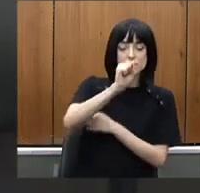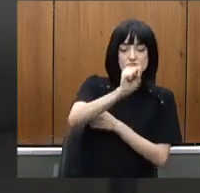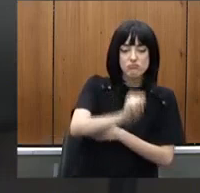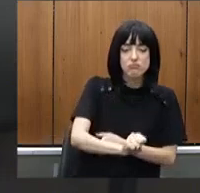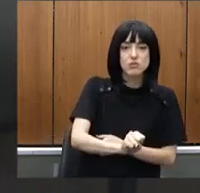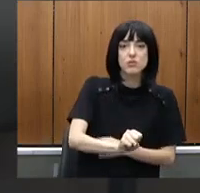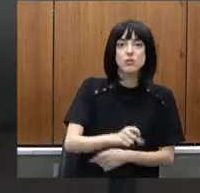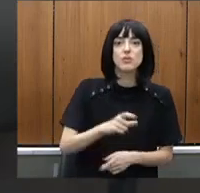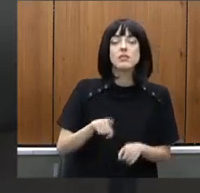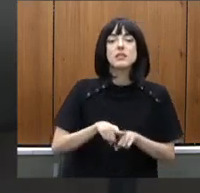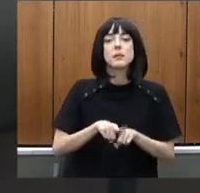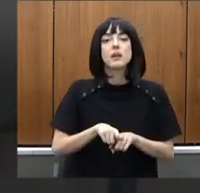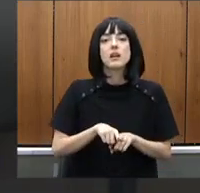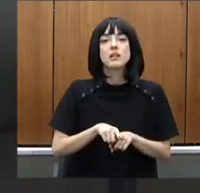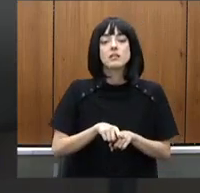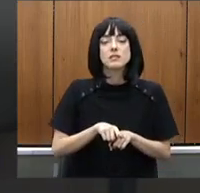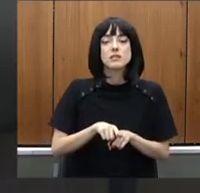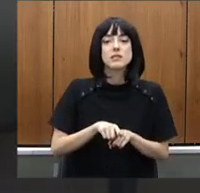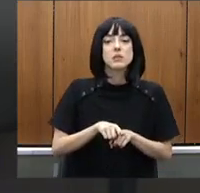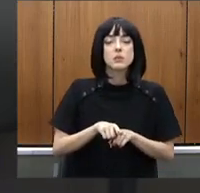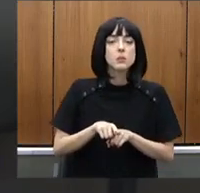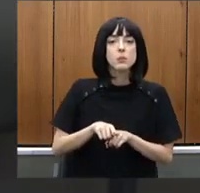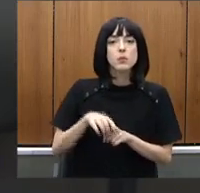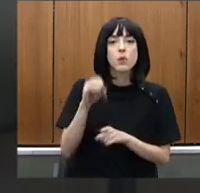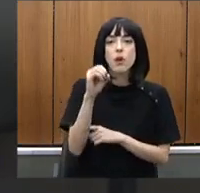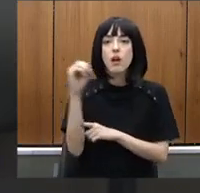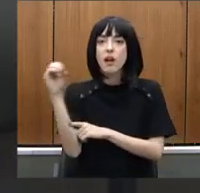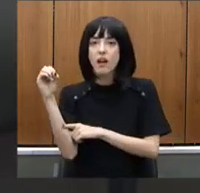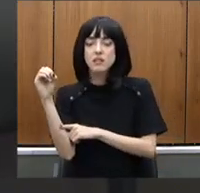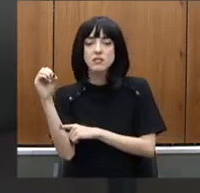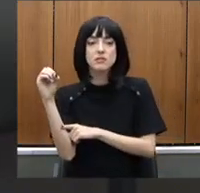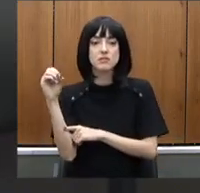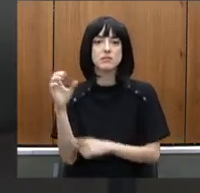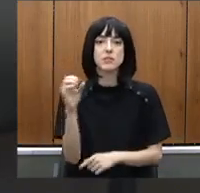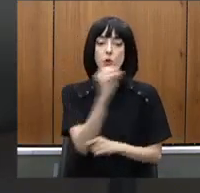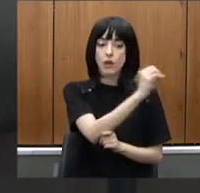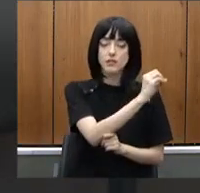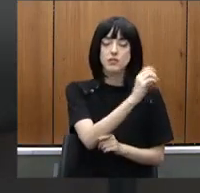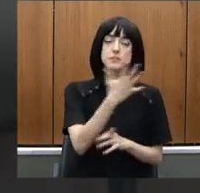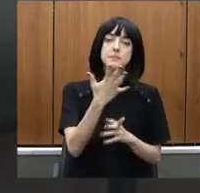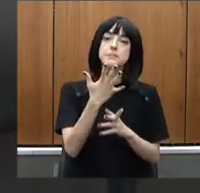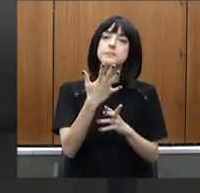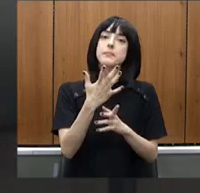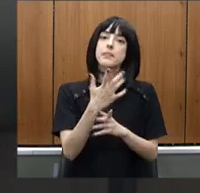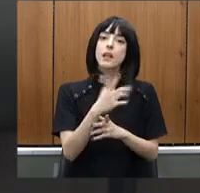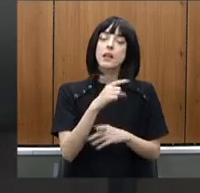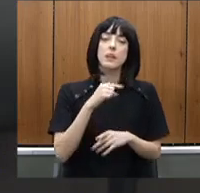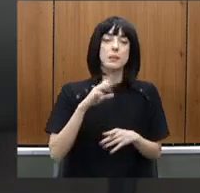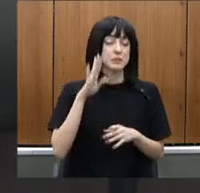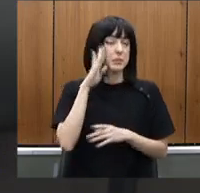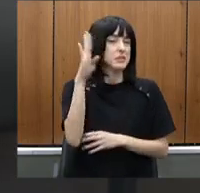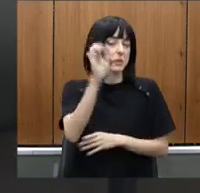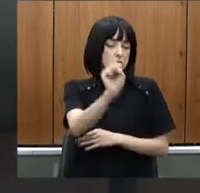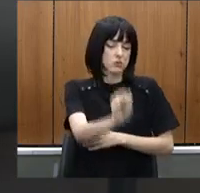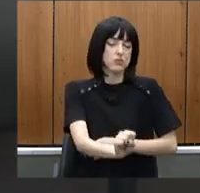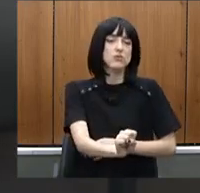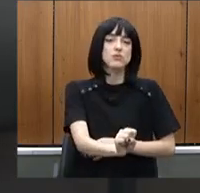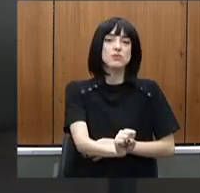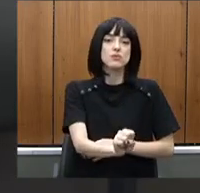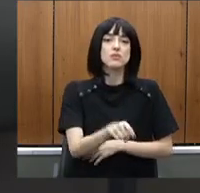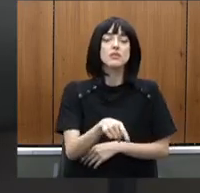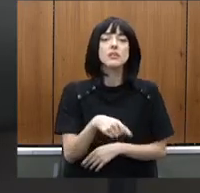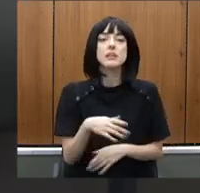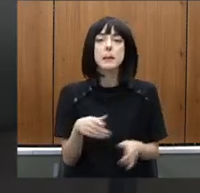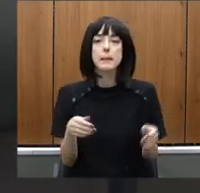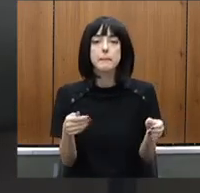e também aqui a região do Oeste Mas com muita ênfase a nossa região do Sul de Minas havia onde a sede após de Caldas